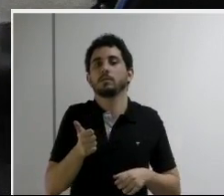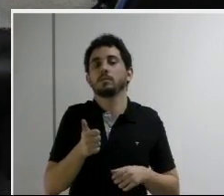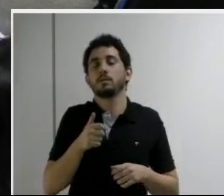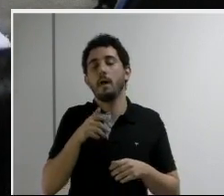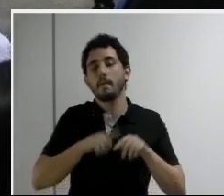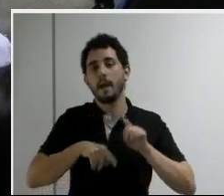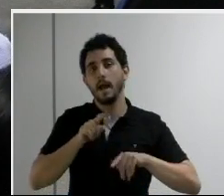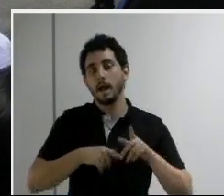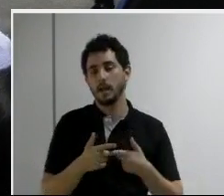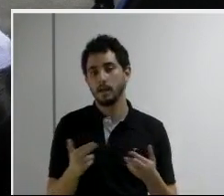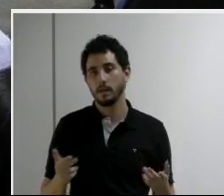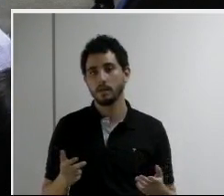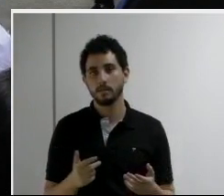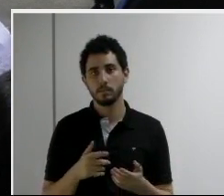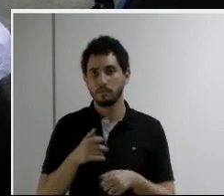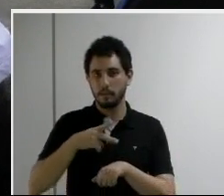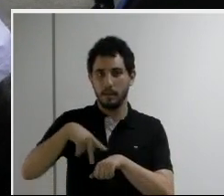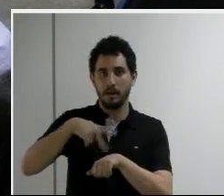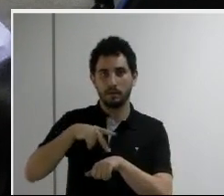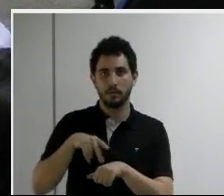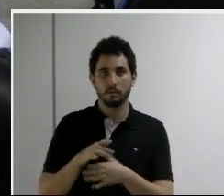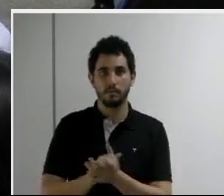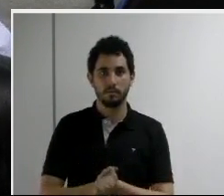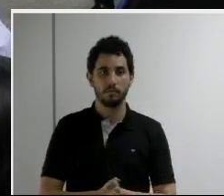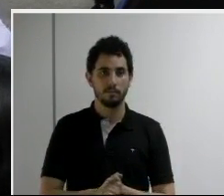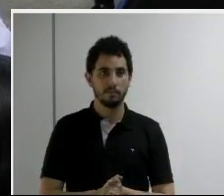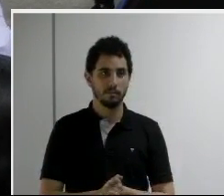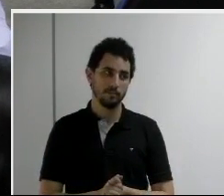que viabilizem transferência internacional.